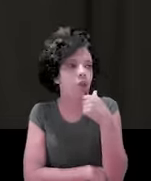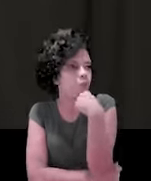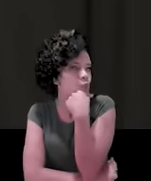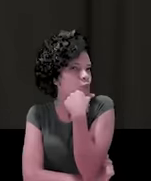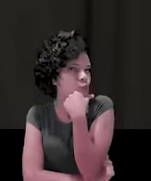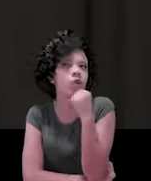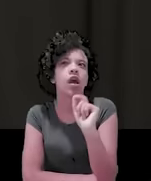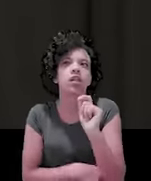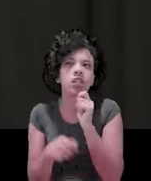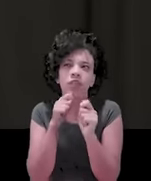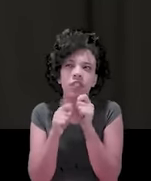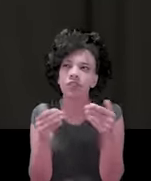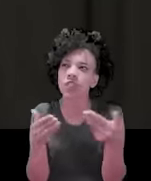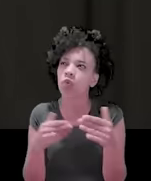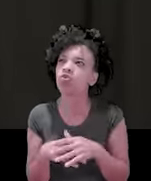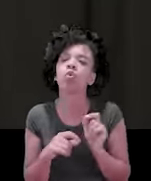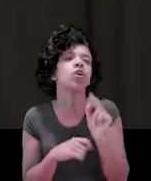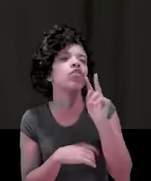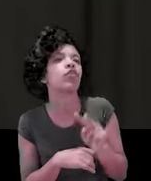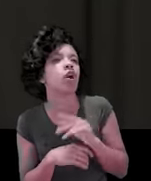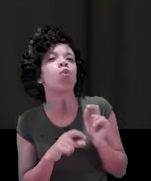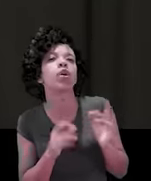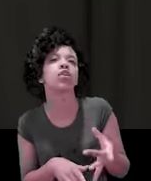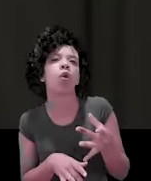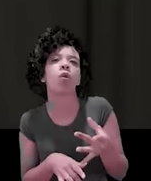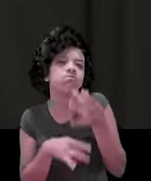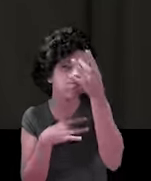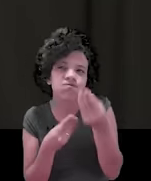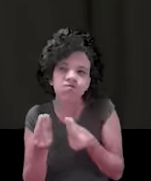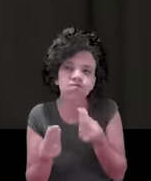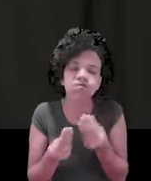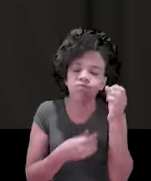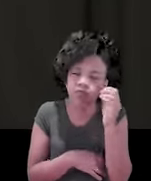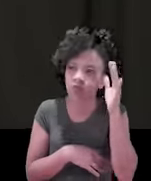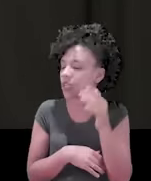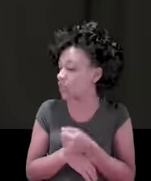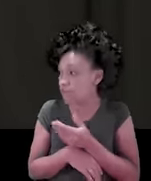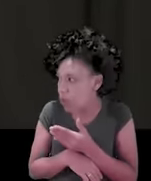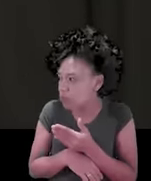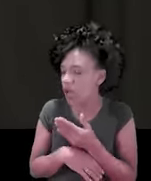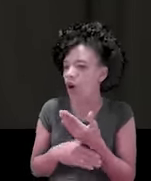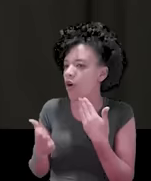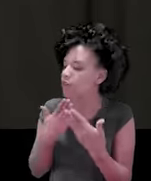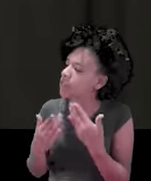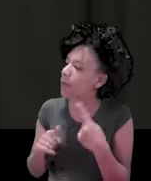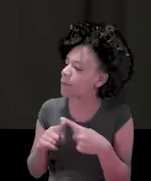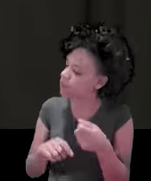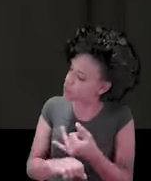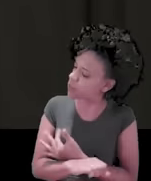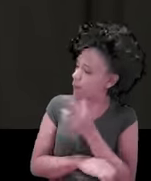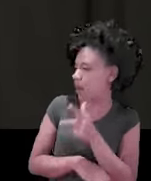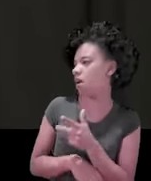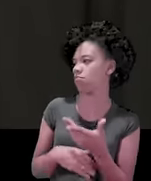assim valeu quem que eu entendi tá hoje que que eu vou ver hoje que que eu absorver mulher e é muito conversar aconteceu com você porque você